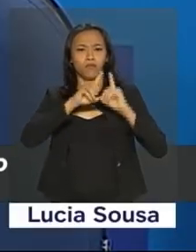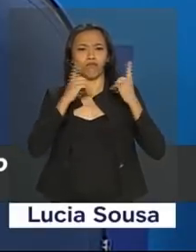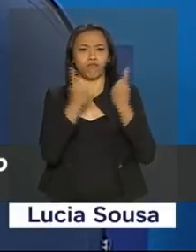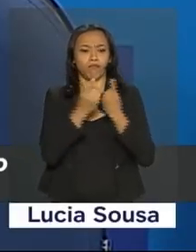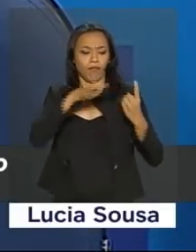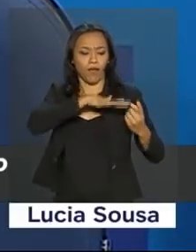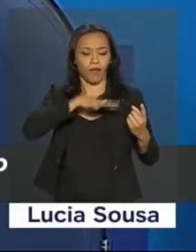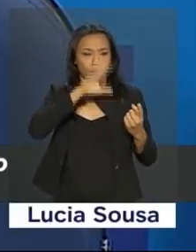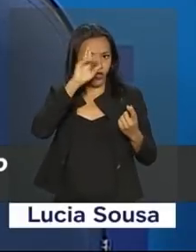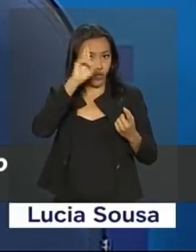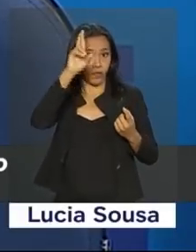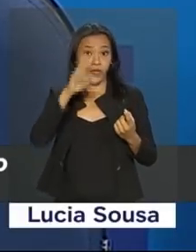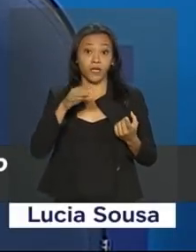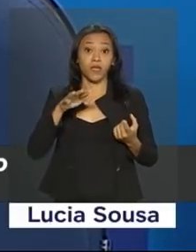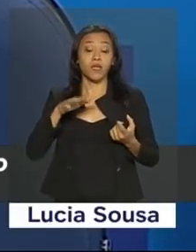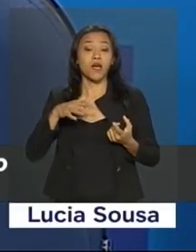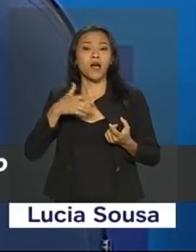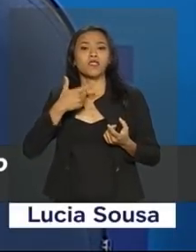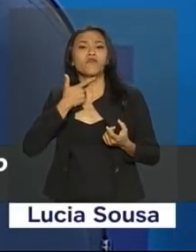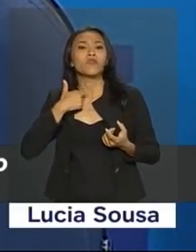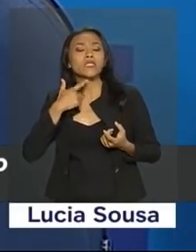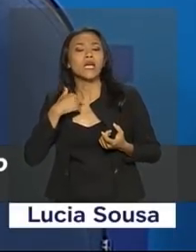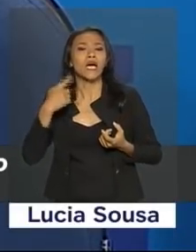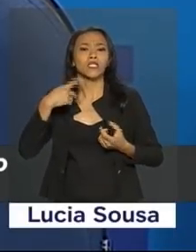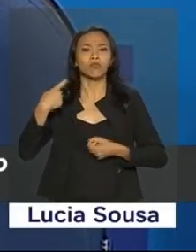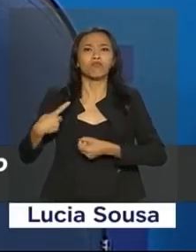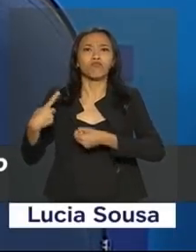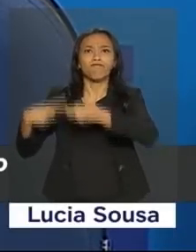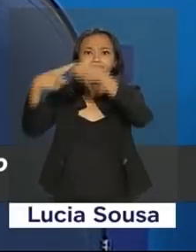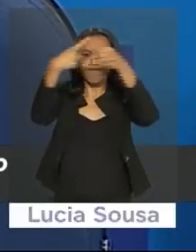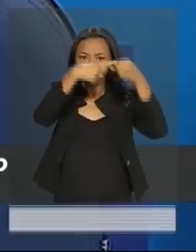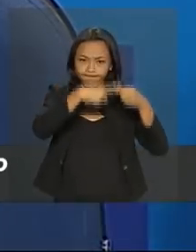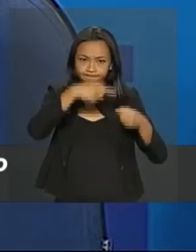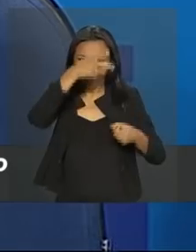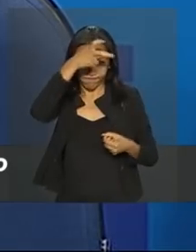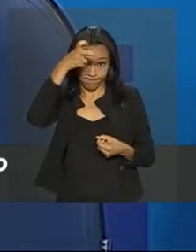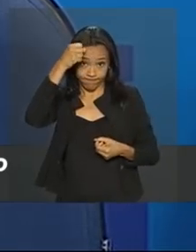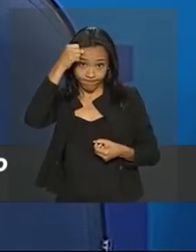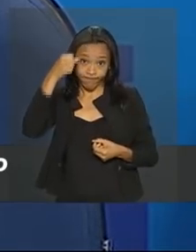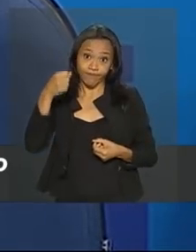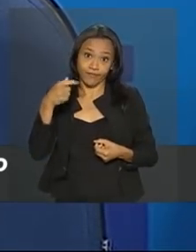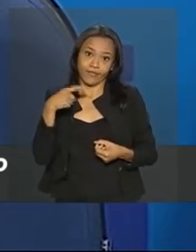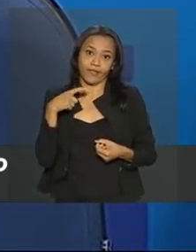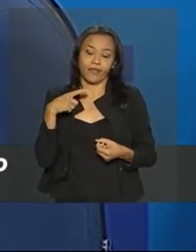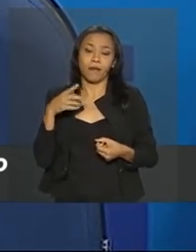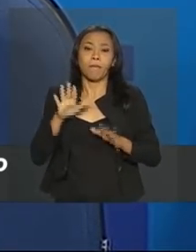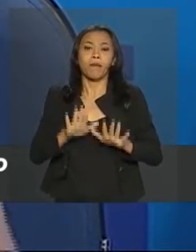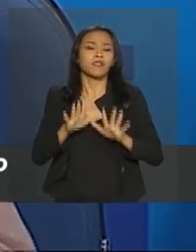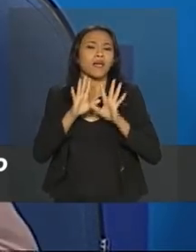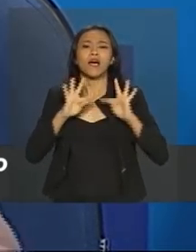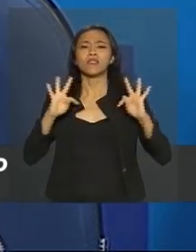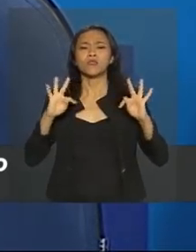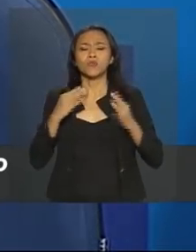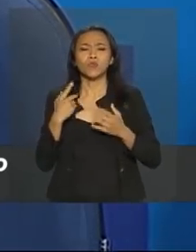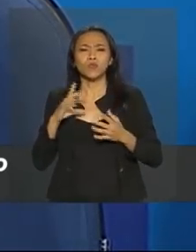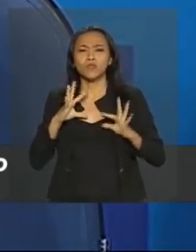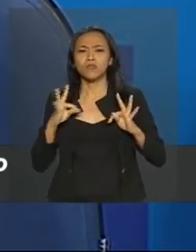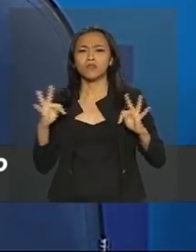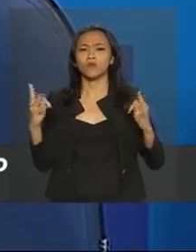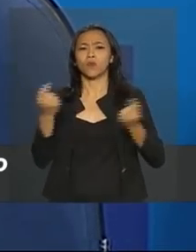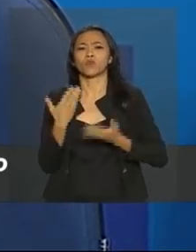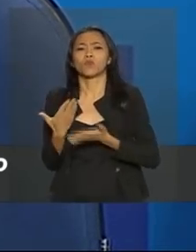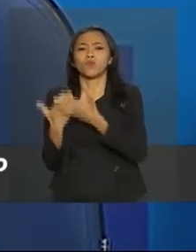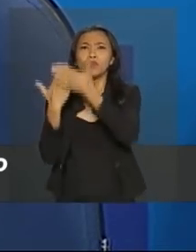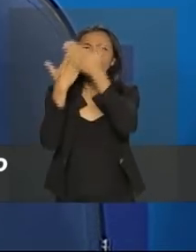do prefeito nem vontade do parlamentar que que é o padrinho do município mas há todo um estudo de logística